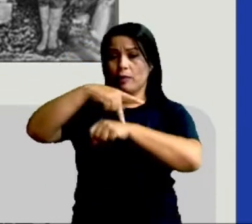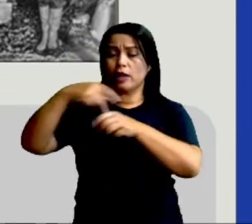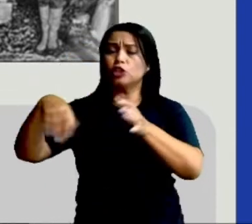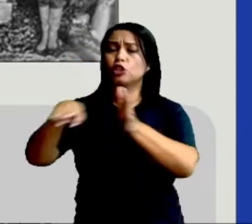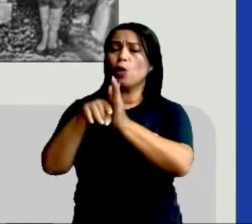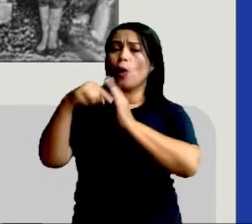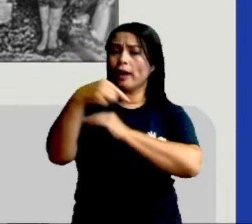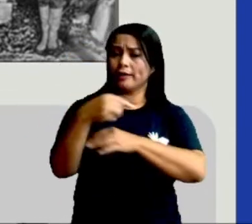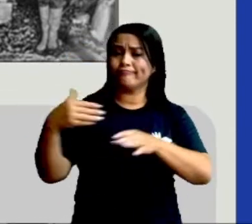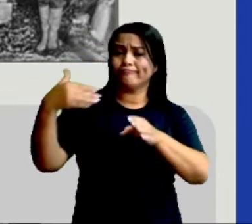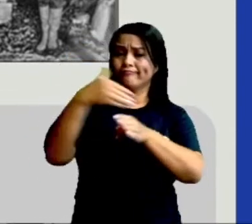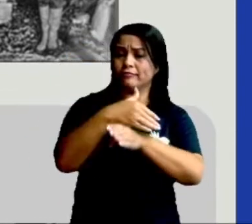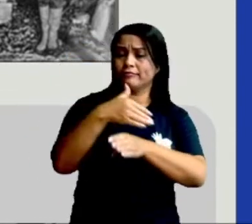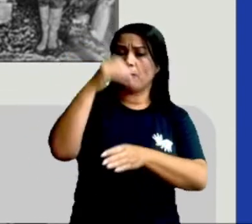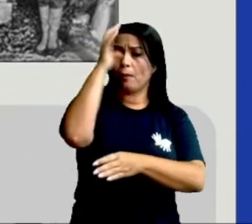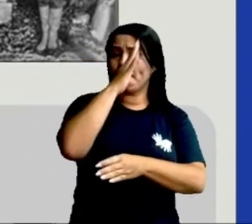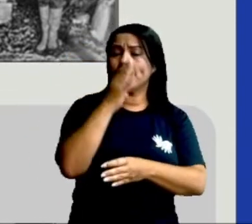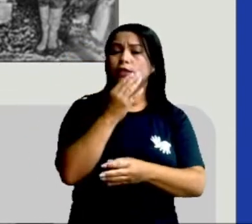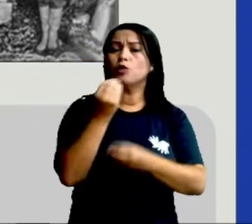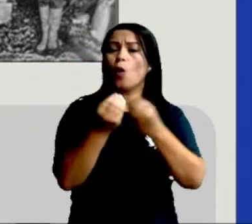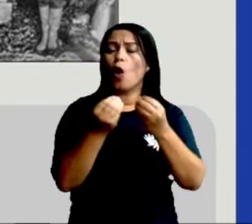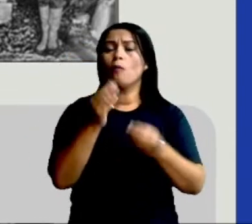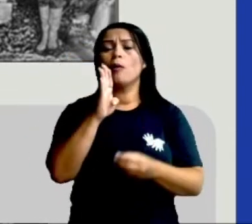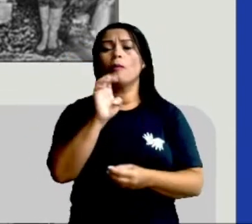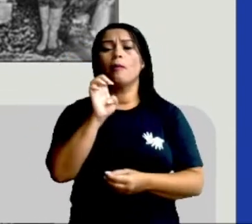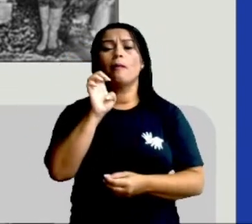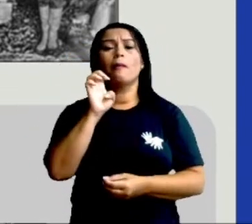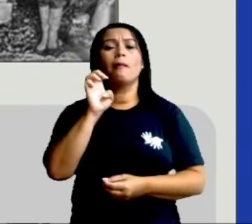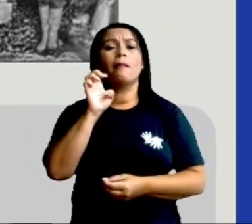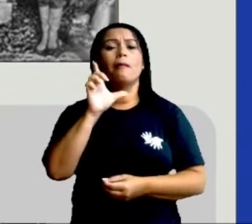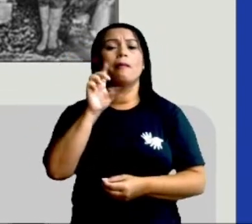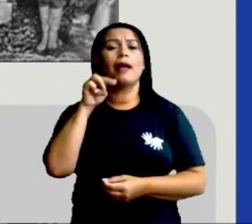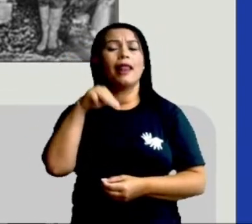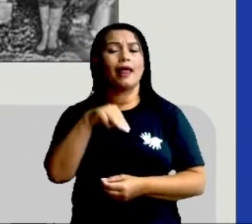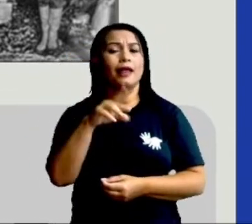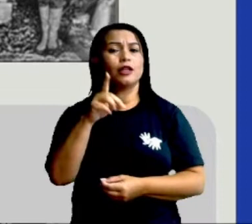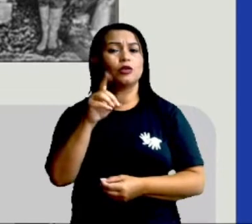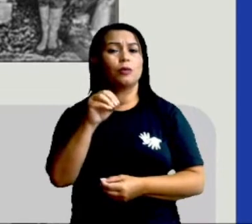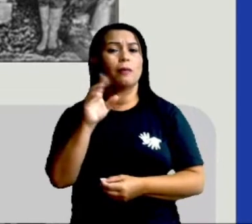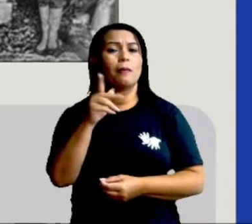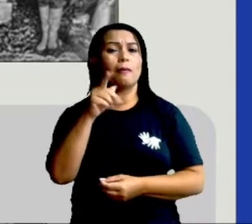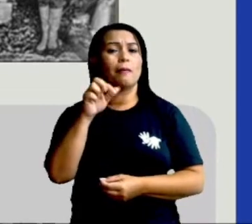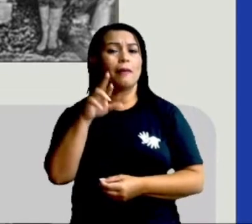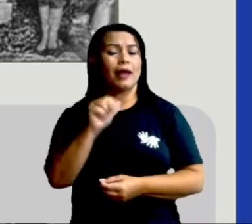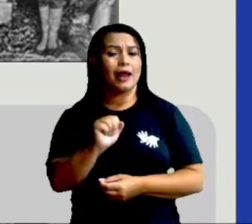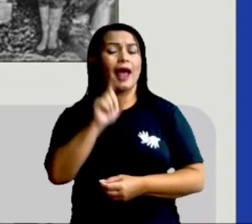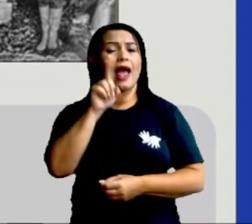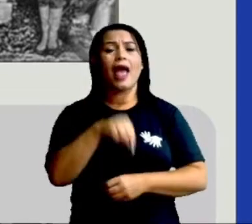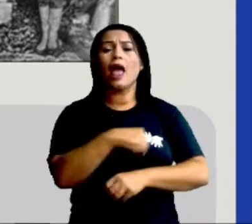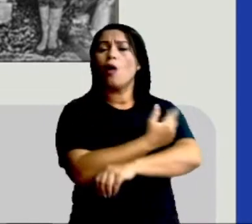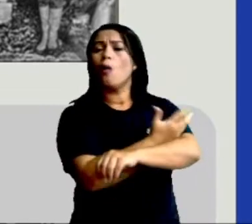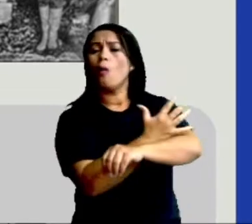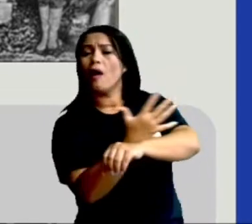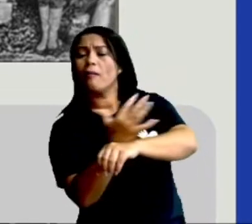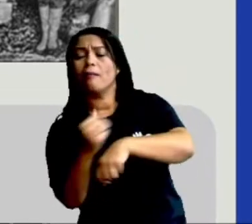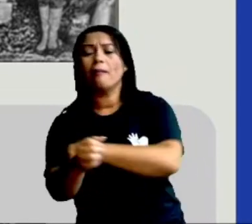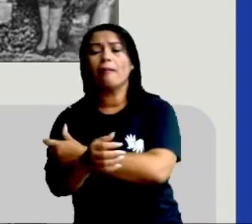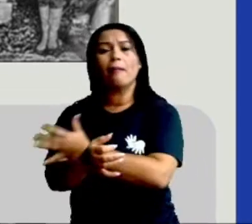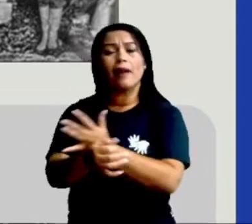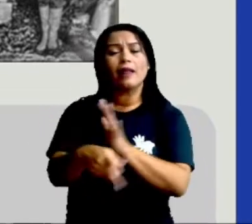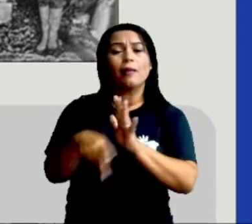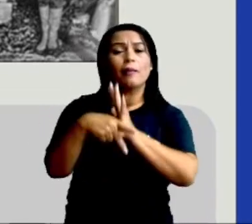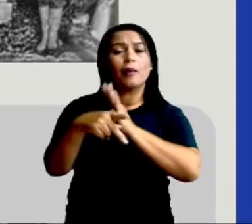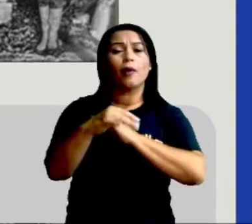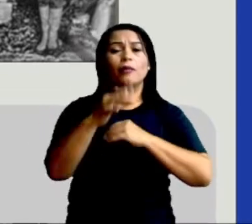falei anteriormente, por Belém, lá no Pará. É uma planta de jardim. O hábito de tomar café na